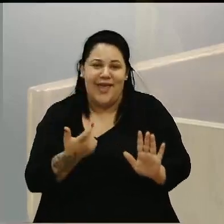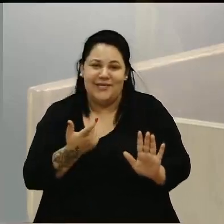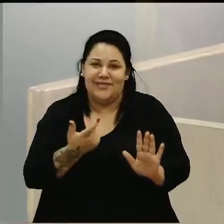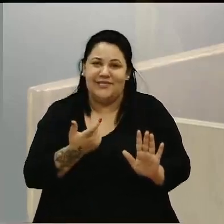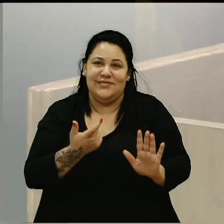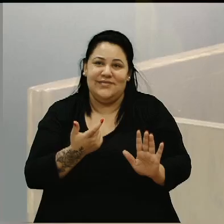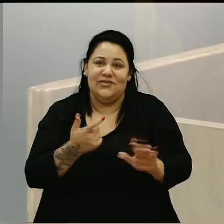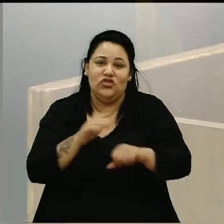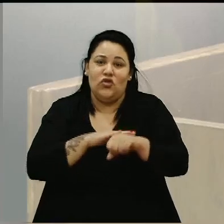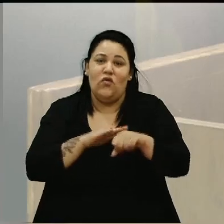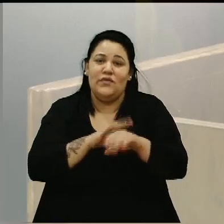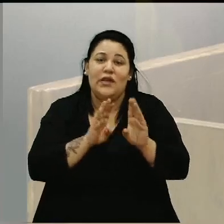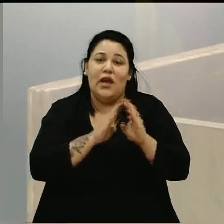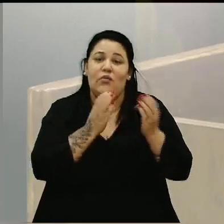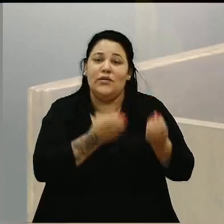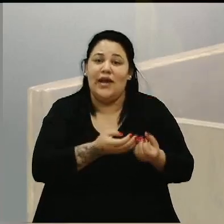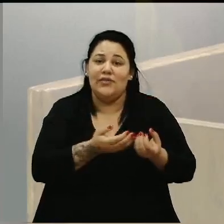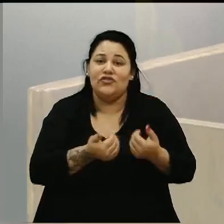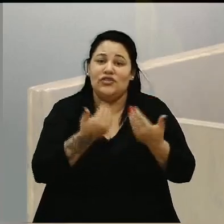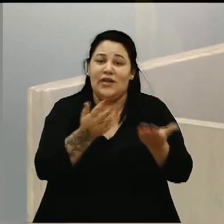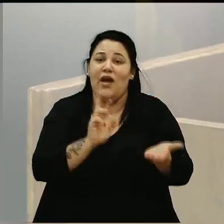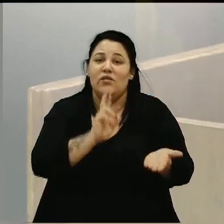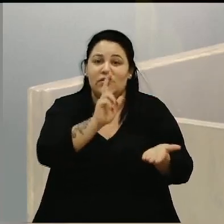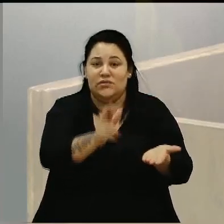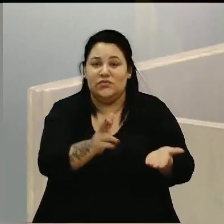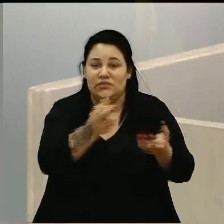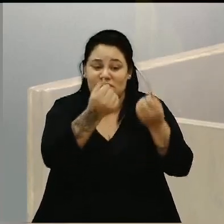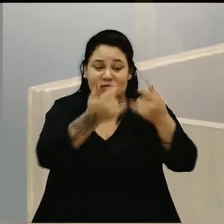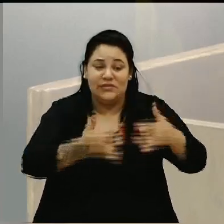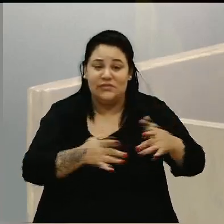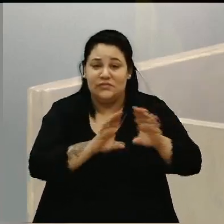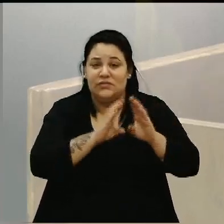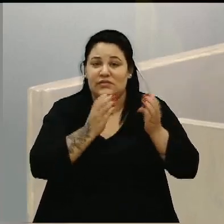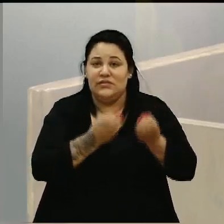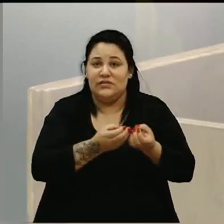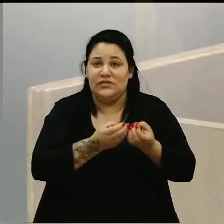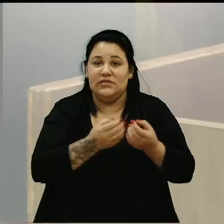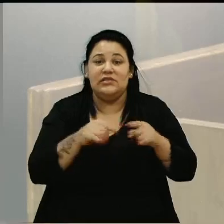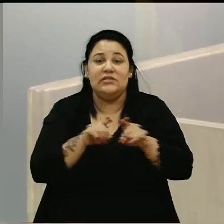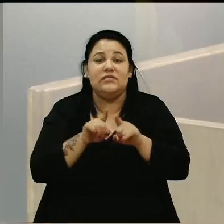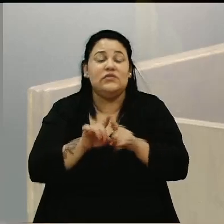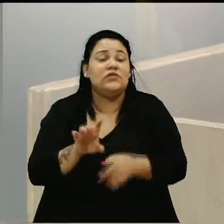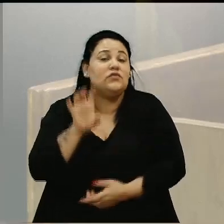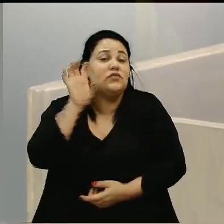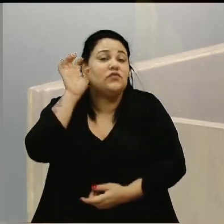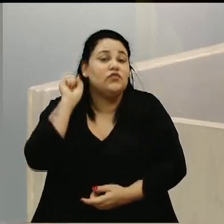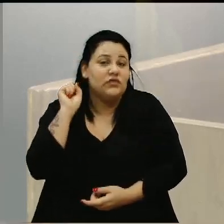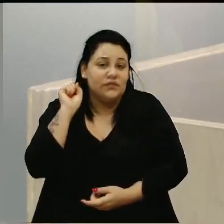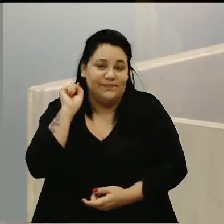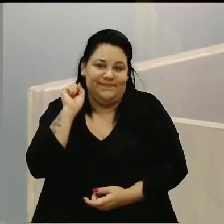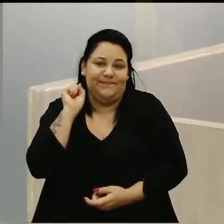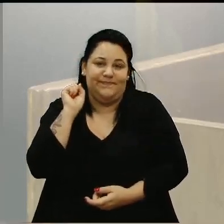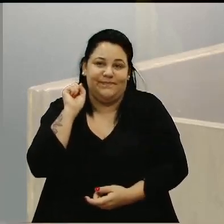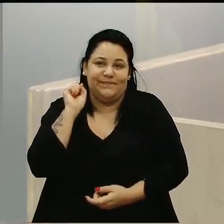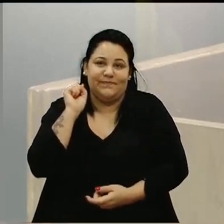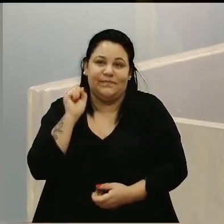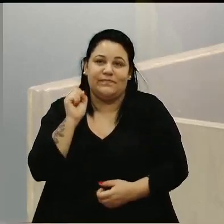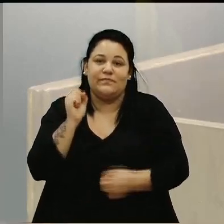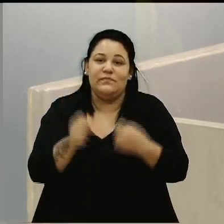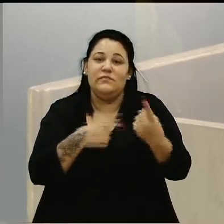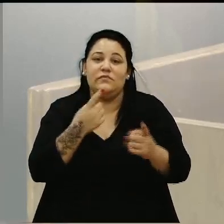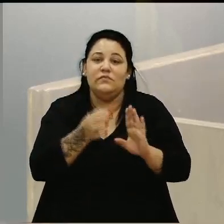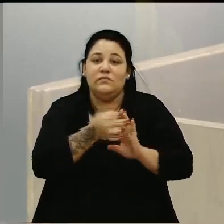de conversar com a comunidade, de dar essa explicação e ouvir algumas sugestões